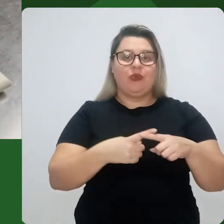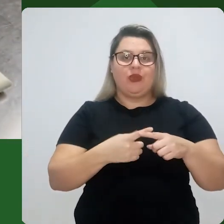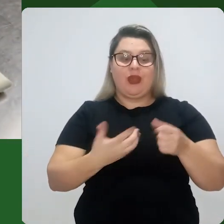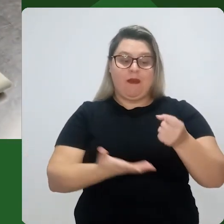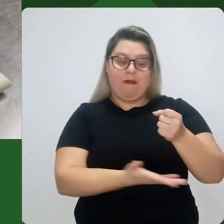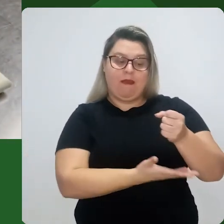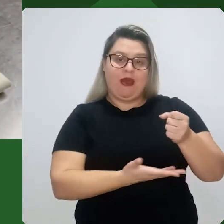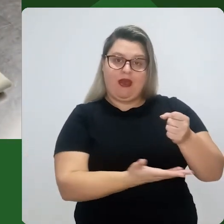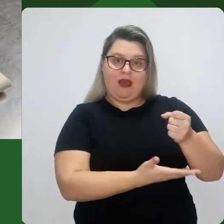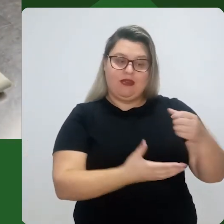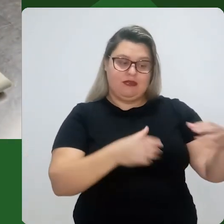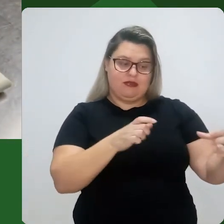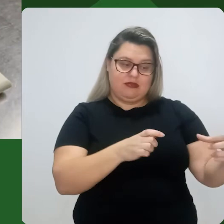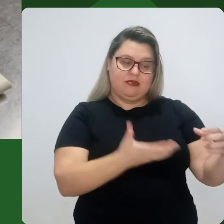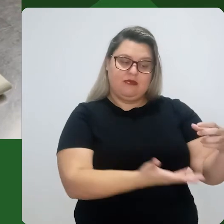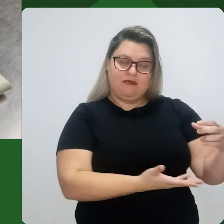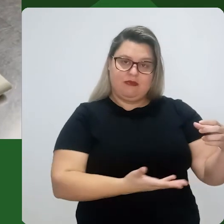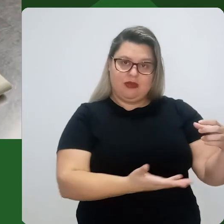utilizando a base